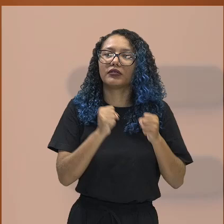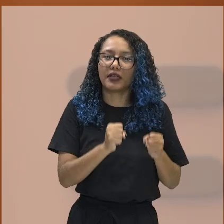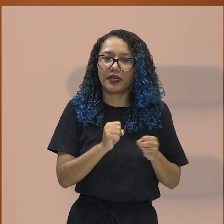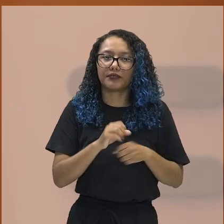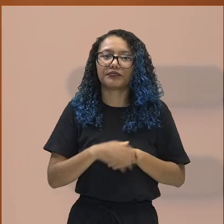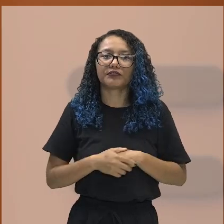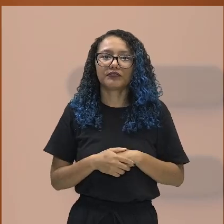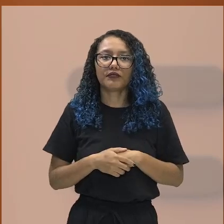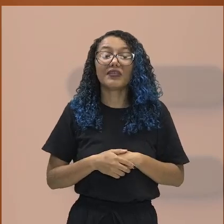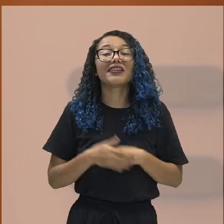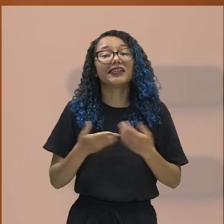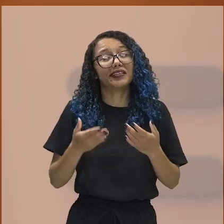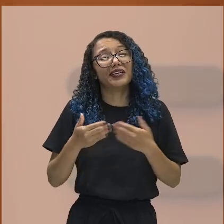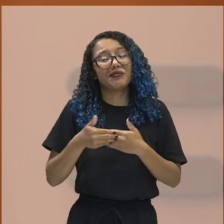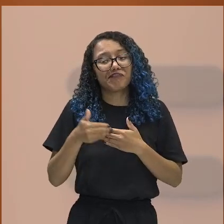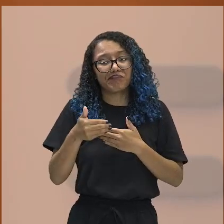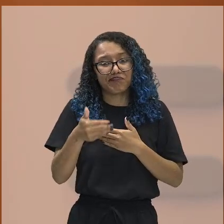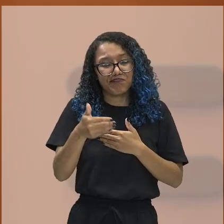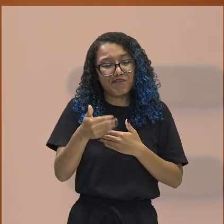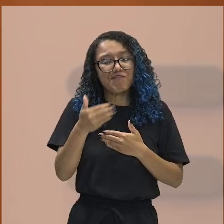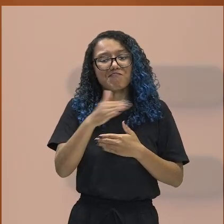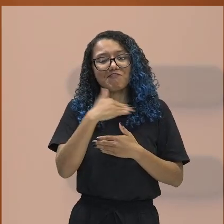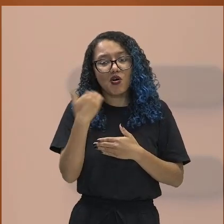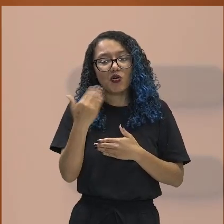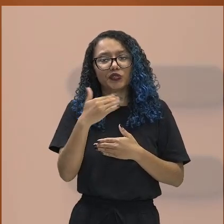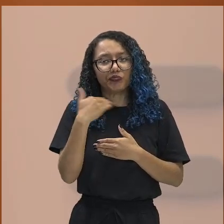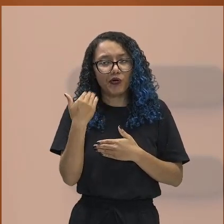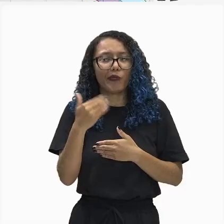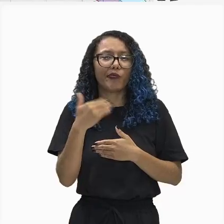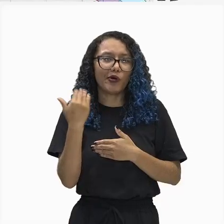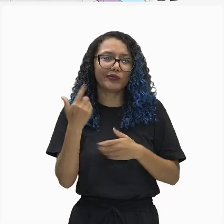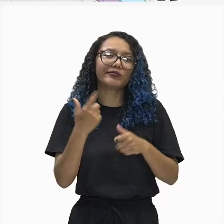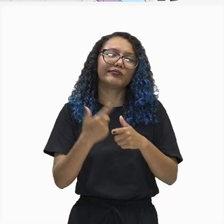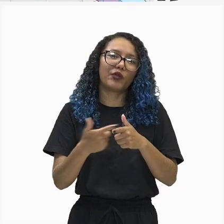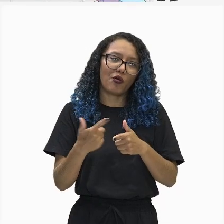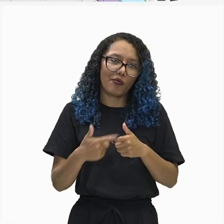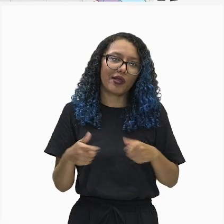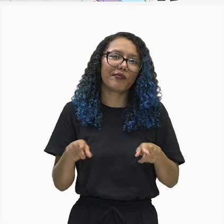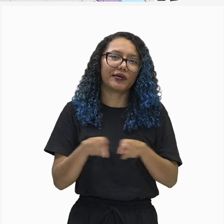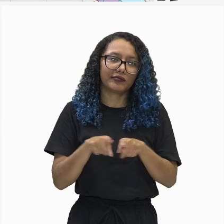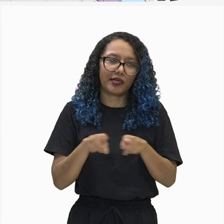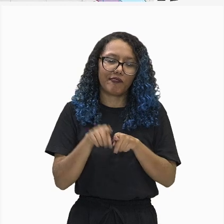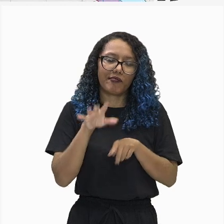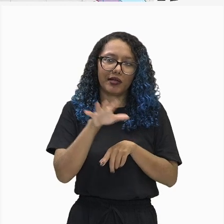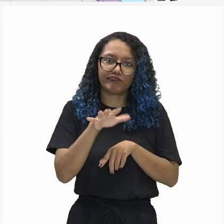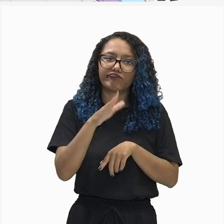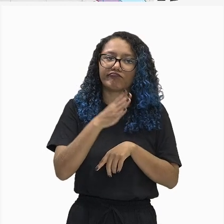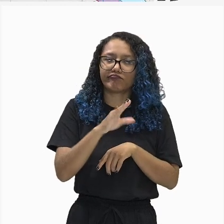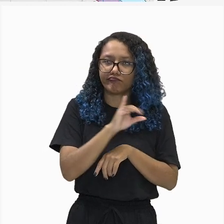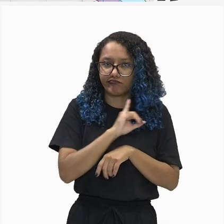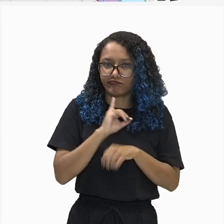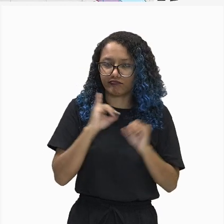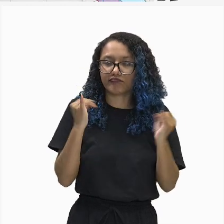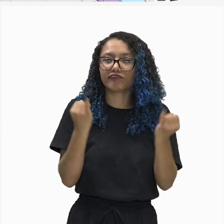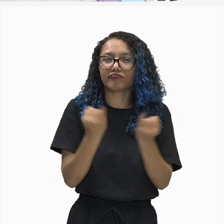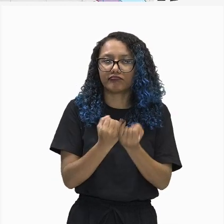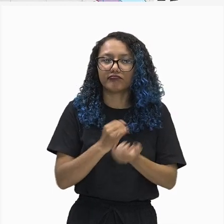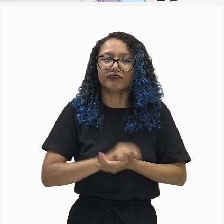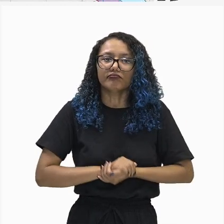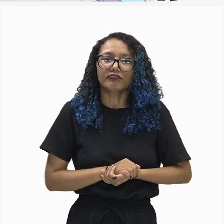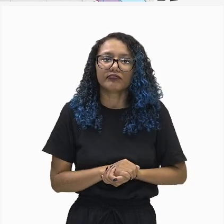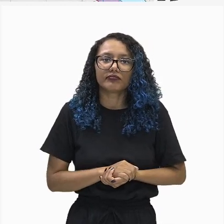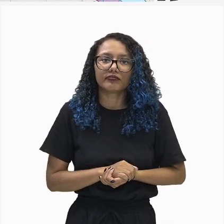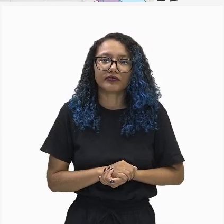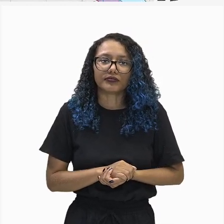geram também o quê? Não é mesmo? Crise do Império, tá? Acompanha ali comigo, olha só. Temos, então, aí uma